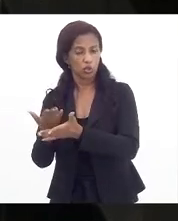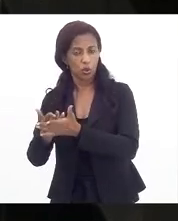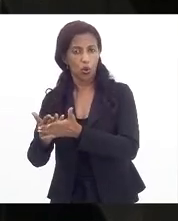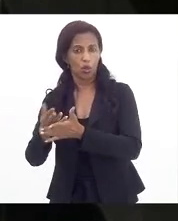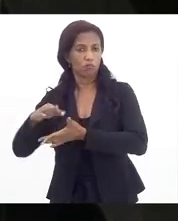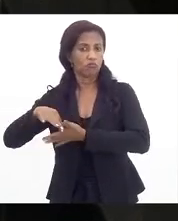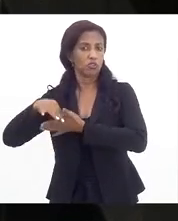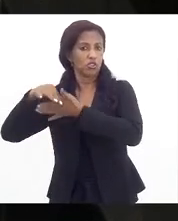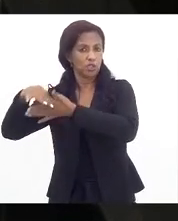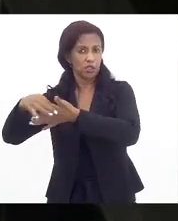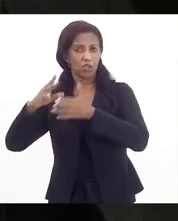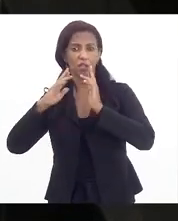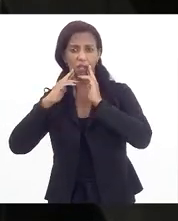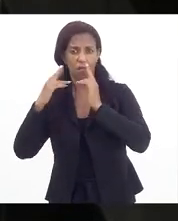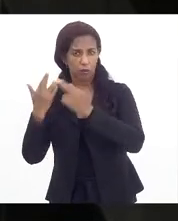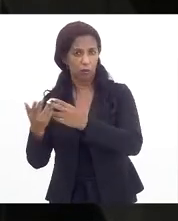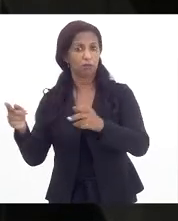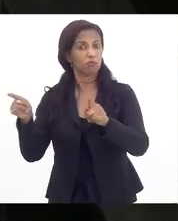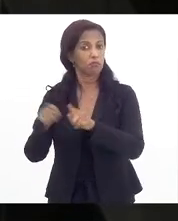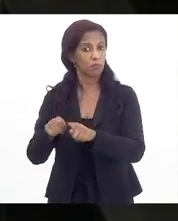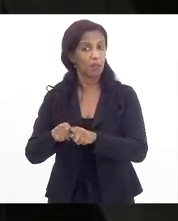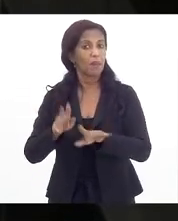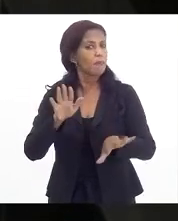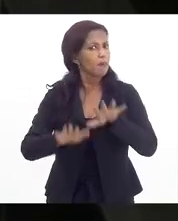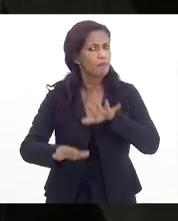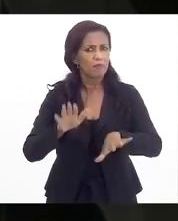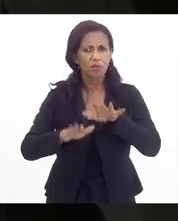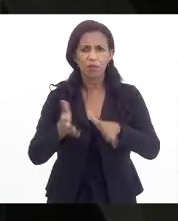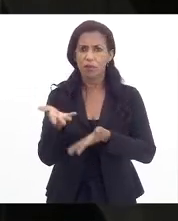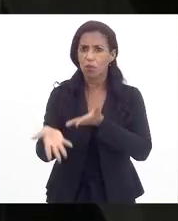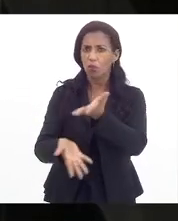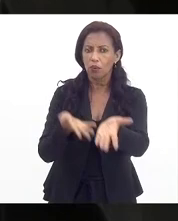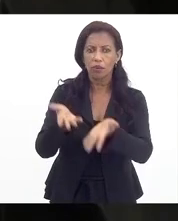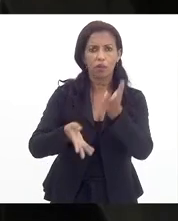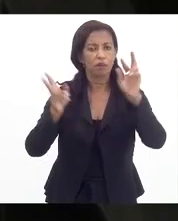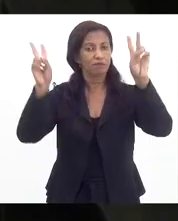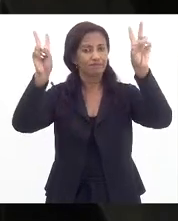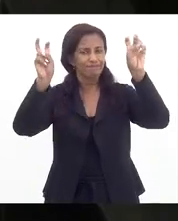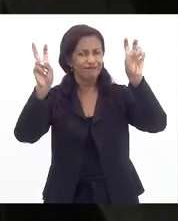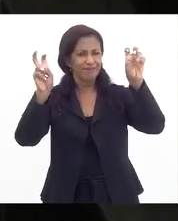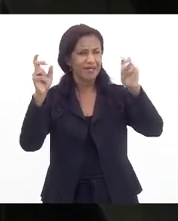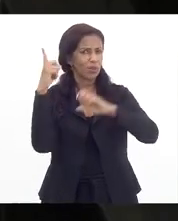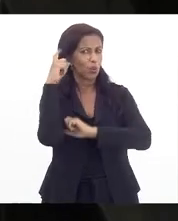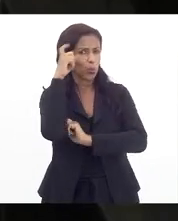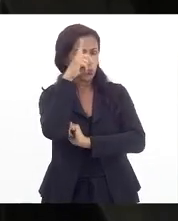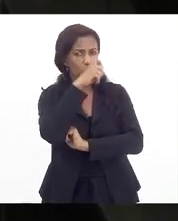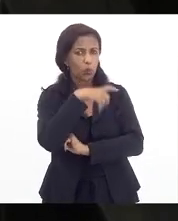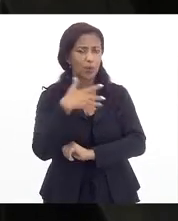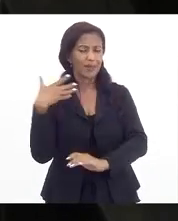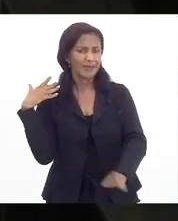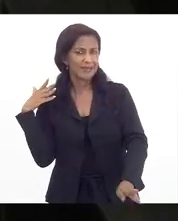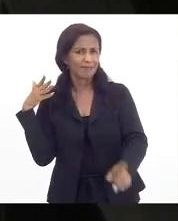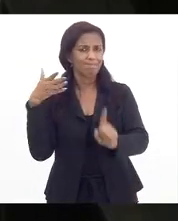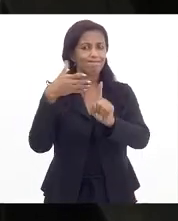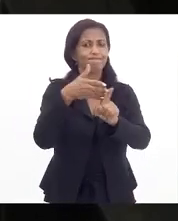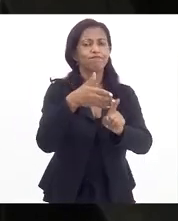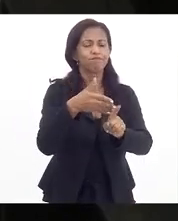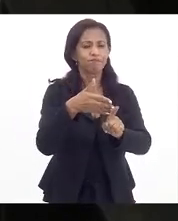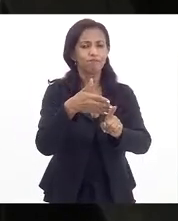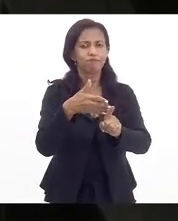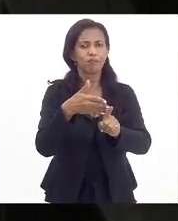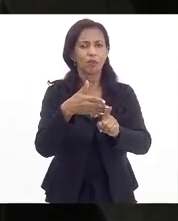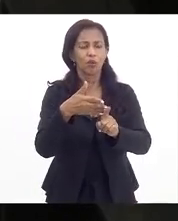do colégio de líderes Ainda assim eu acho que o tratamento desses temas tão complexos e que afetam diretamente